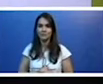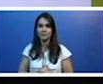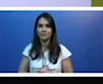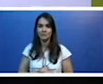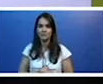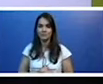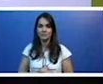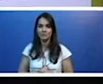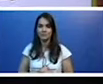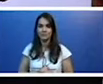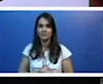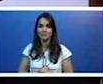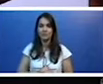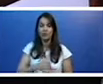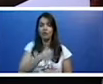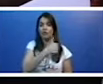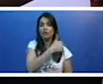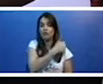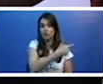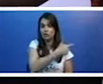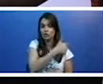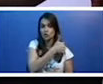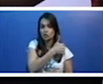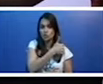Fazendo a transformação,